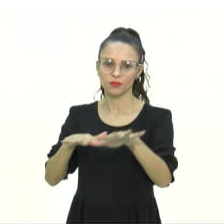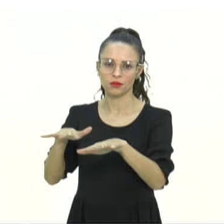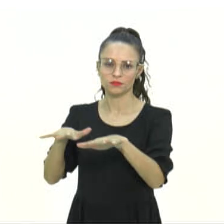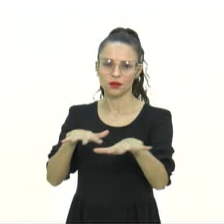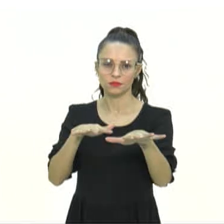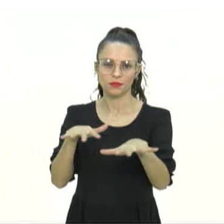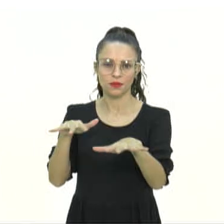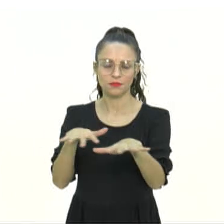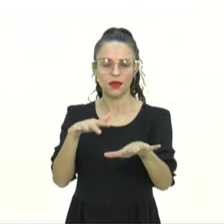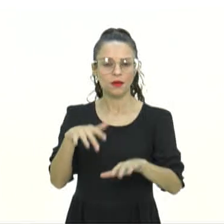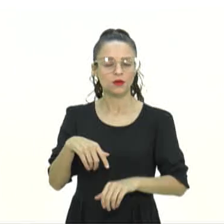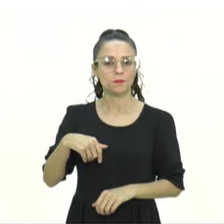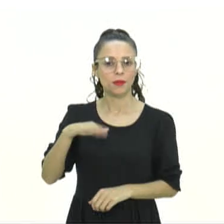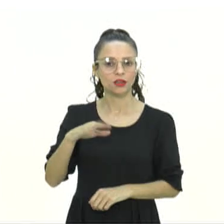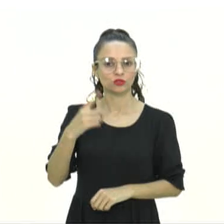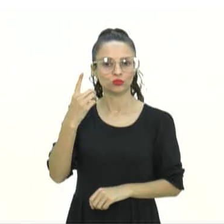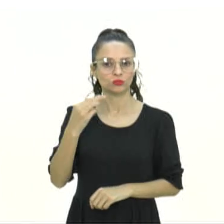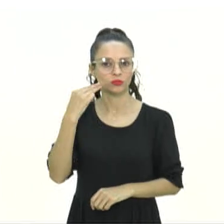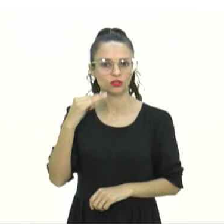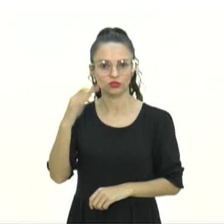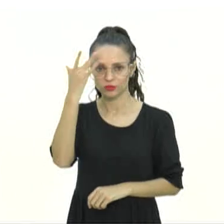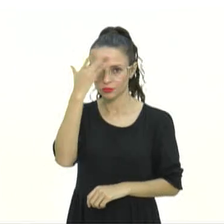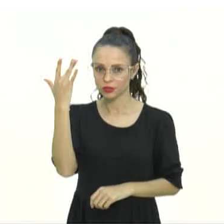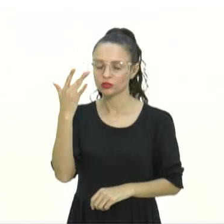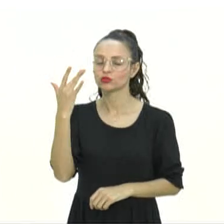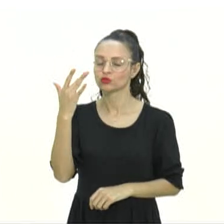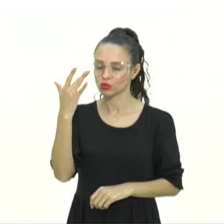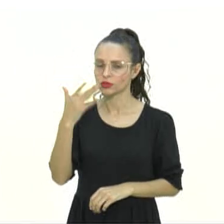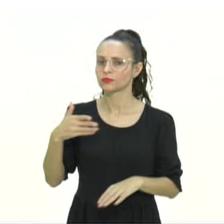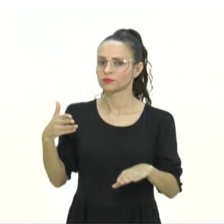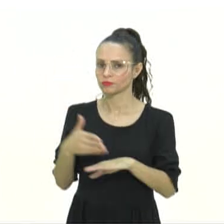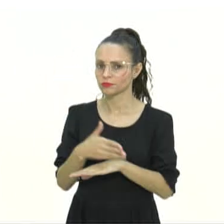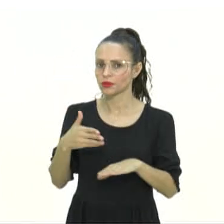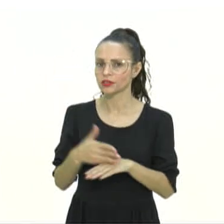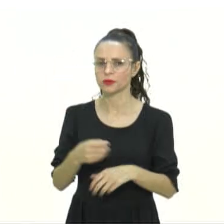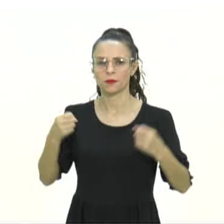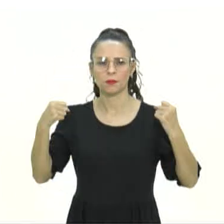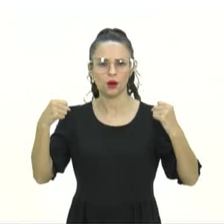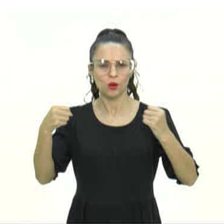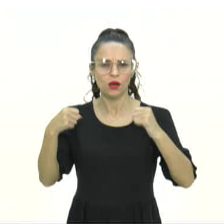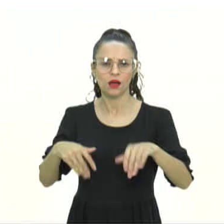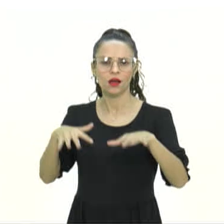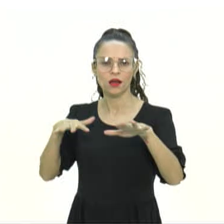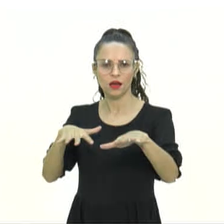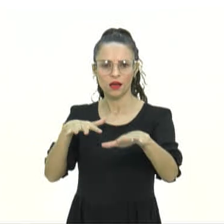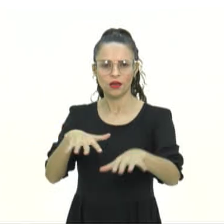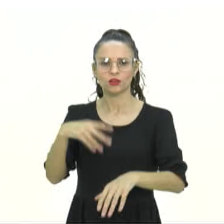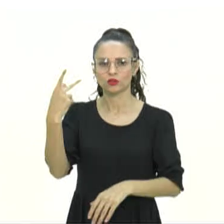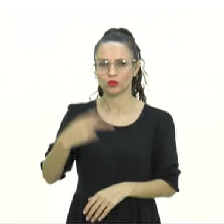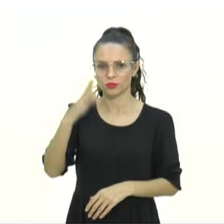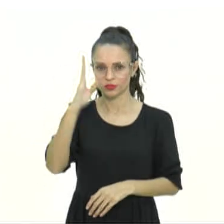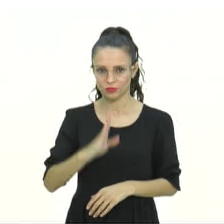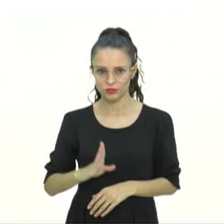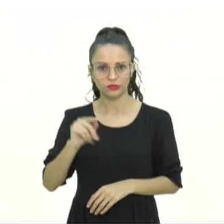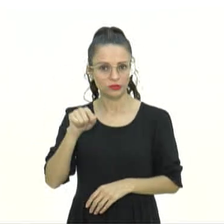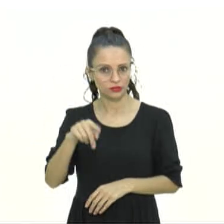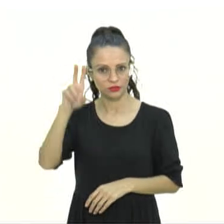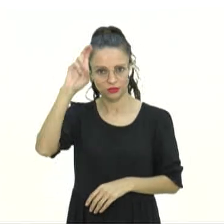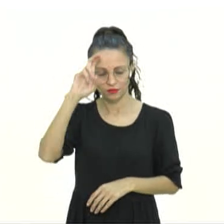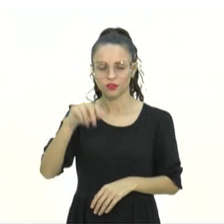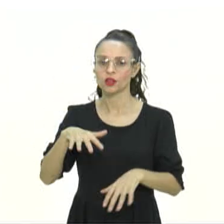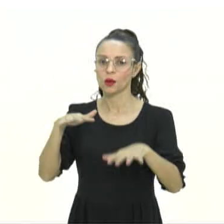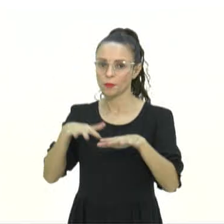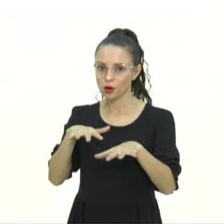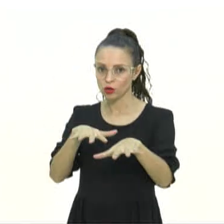milhão de pessoas participaram de protestos em várias cidades do Brasil nesta quinta-feira. Próxima. Os